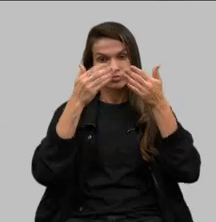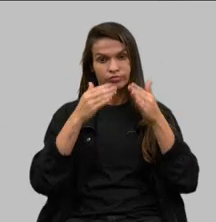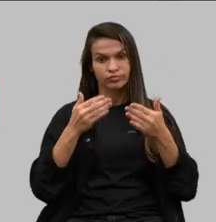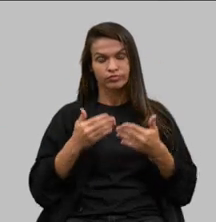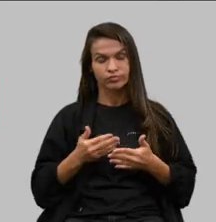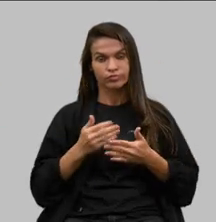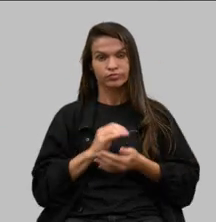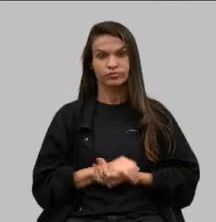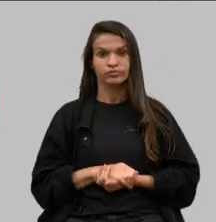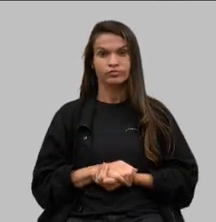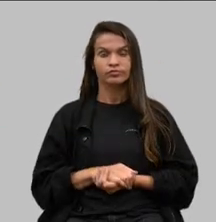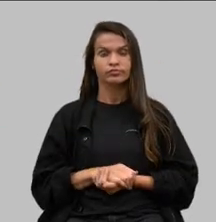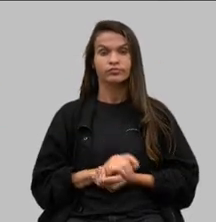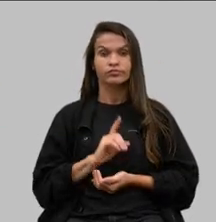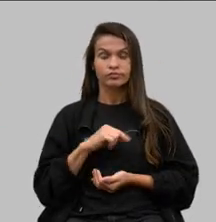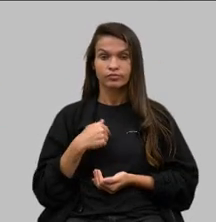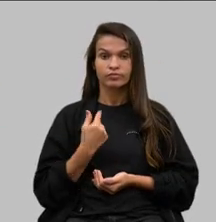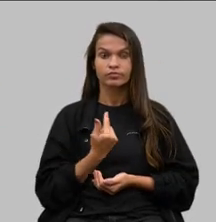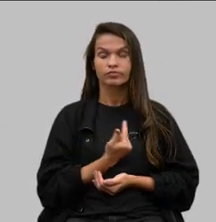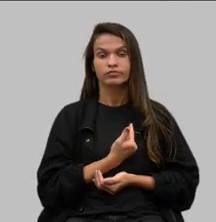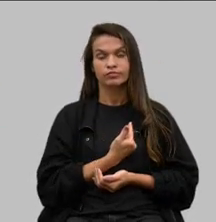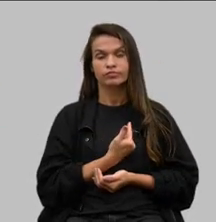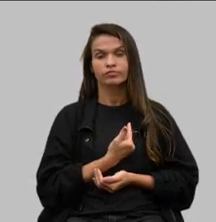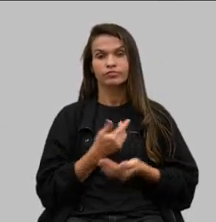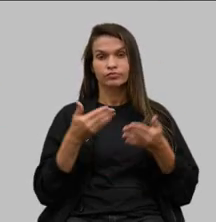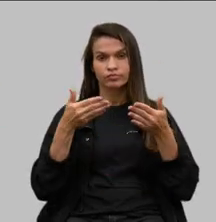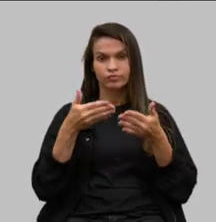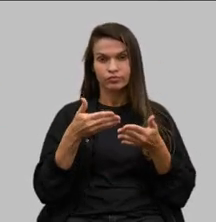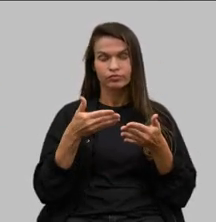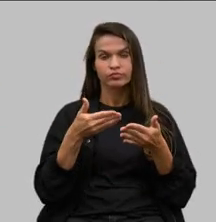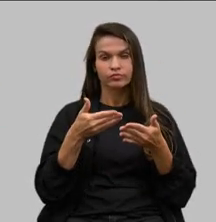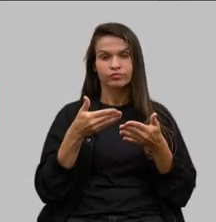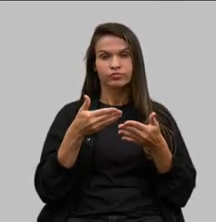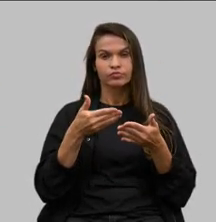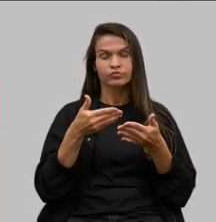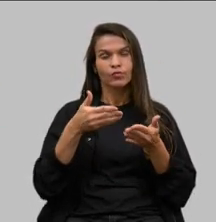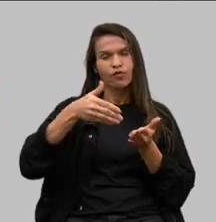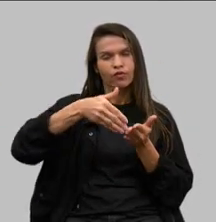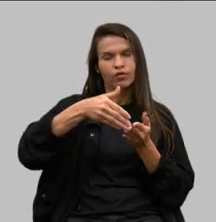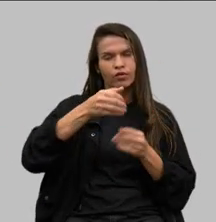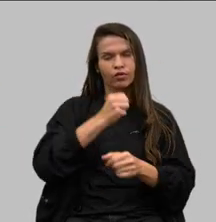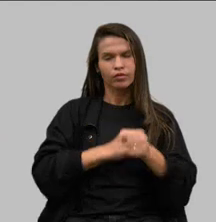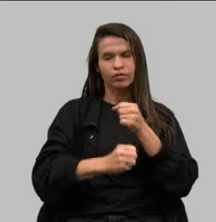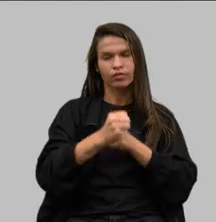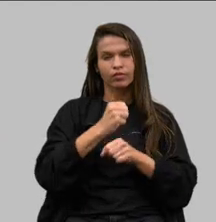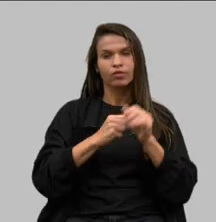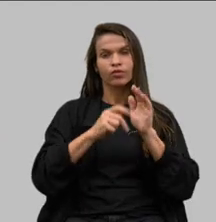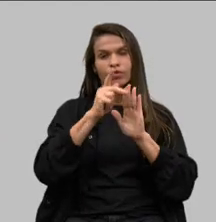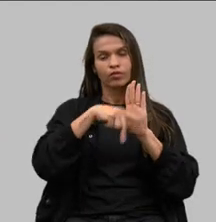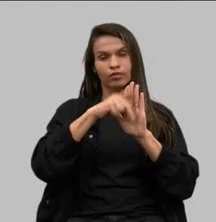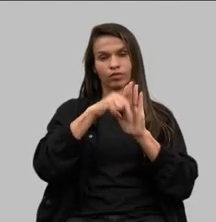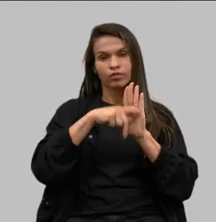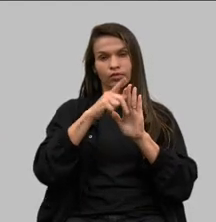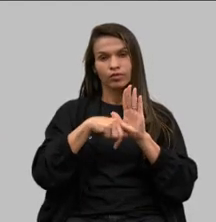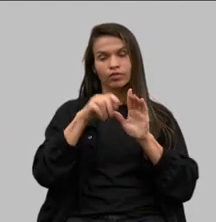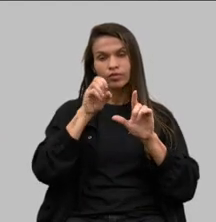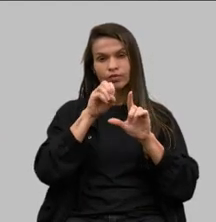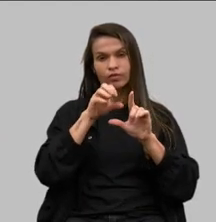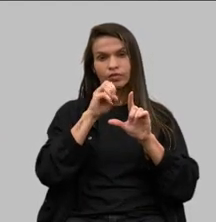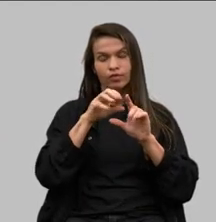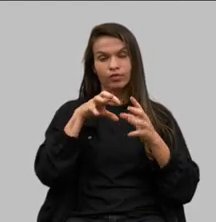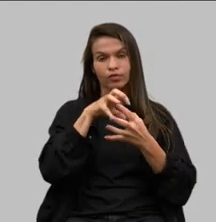análise nós estamos conduzindo eh desde o final do ano passado um projeto que é designado para projeto licenciamento